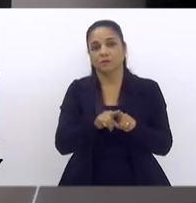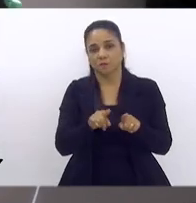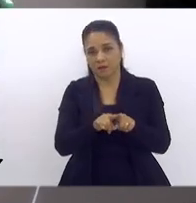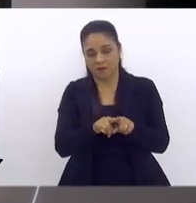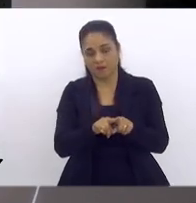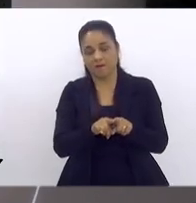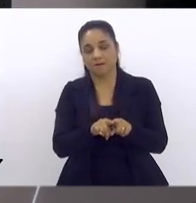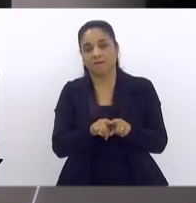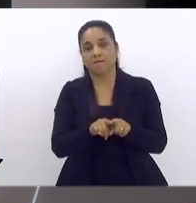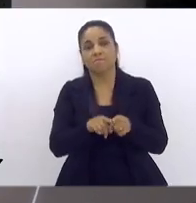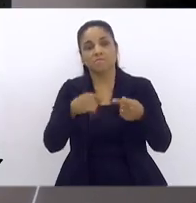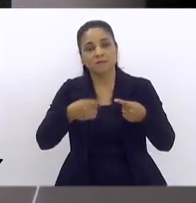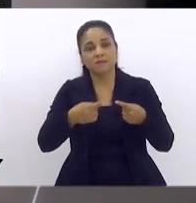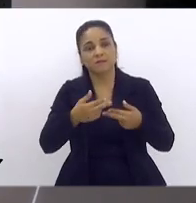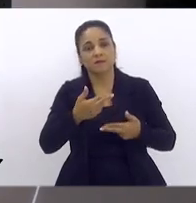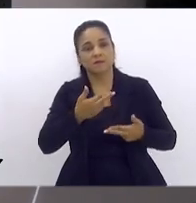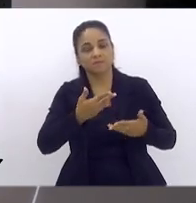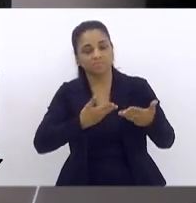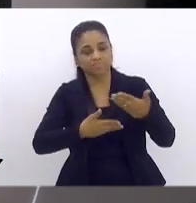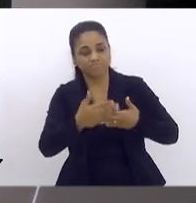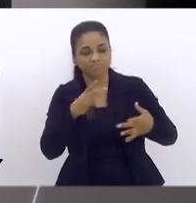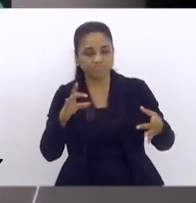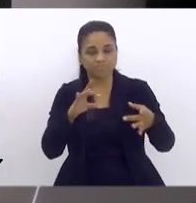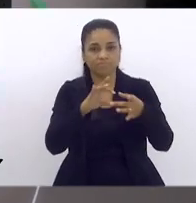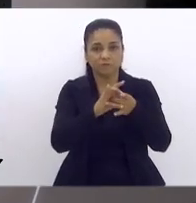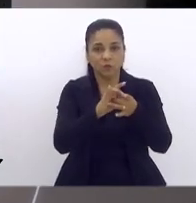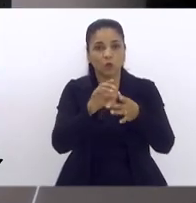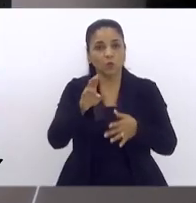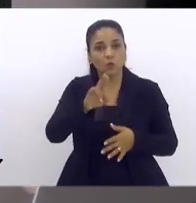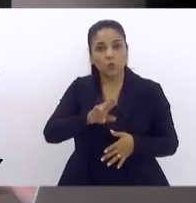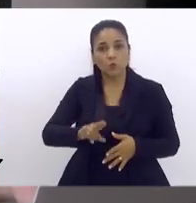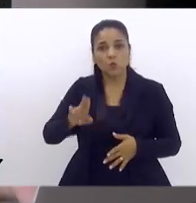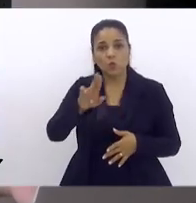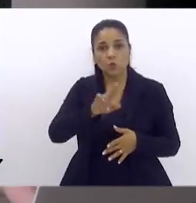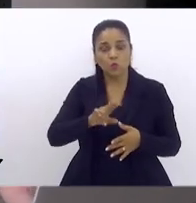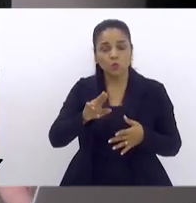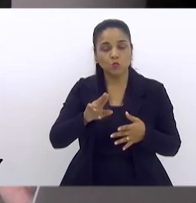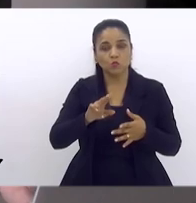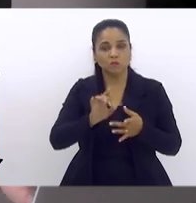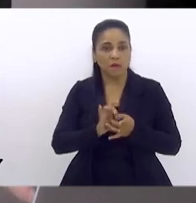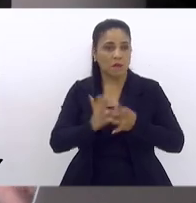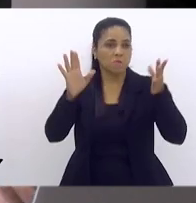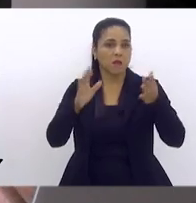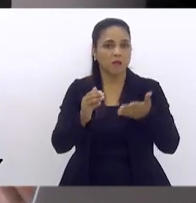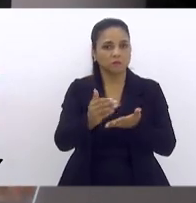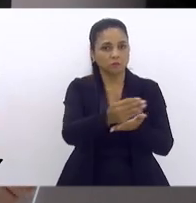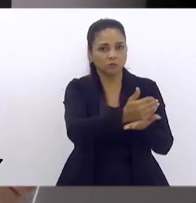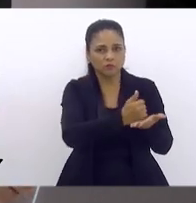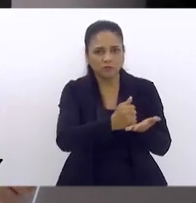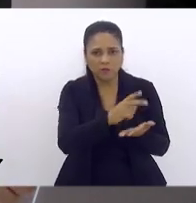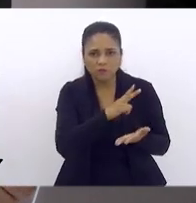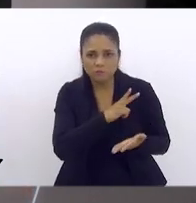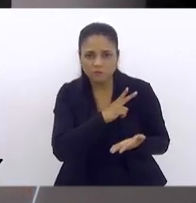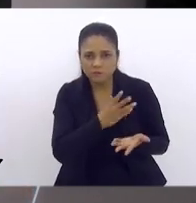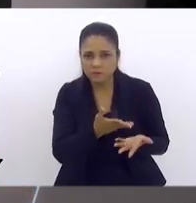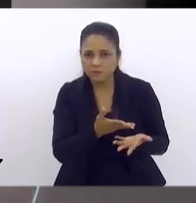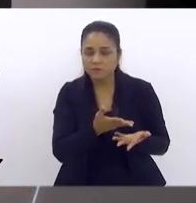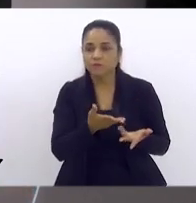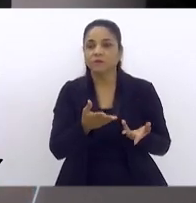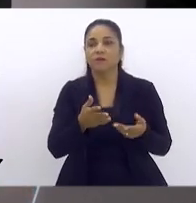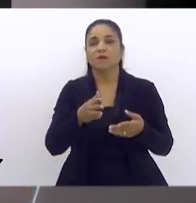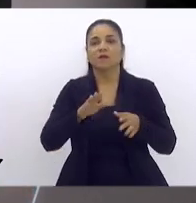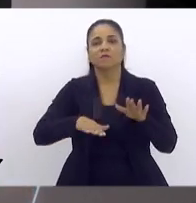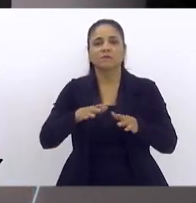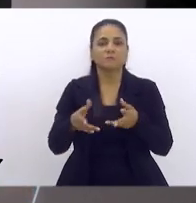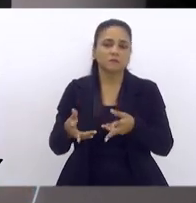né Falando de proteção de dados Claro com o uso indiscriminado de dados pessoais Normalmente quando a gente vê por exemplo que as